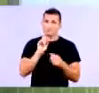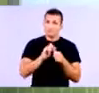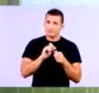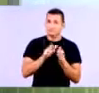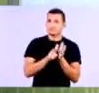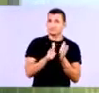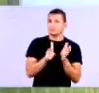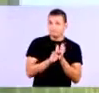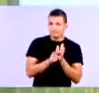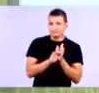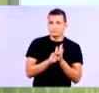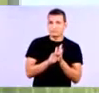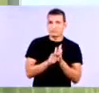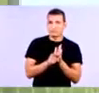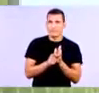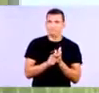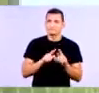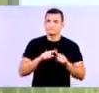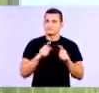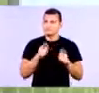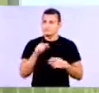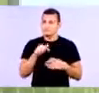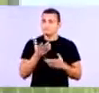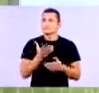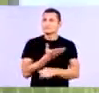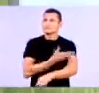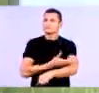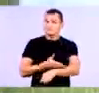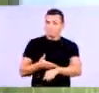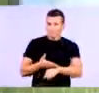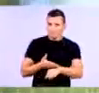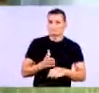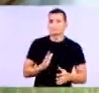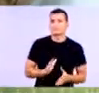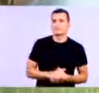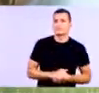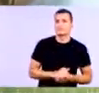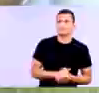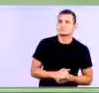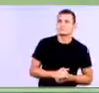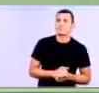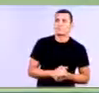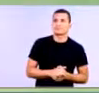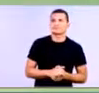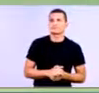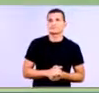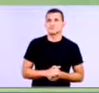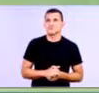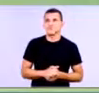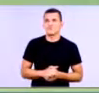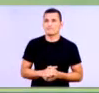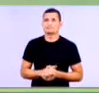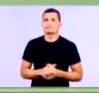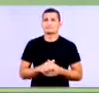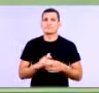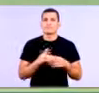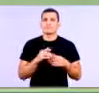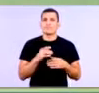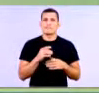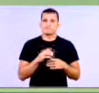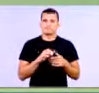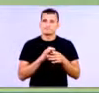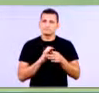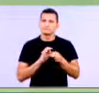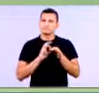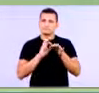papel, ok? Mas isso é uma questão de costume até, não é, professor? Está disponível facilmente a todos